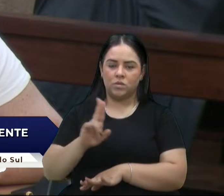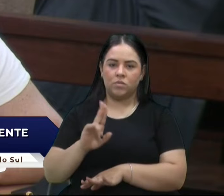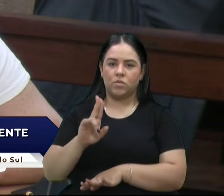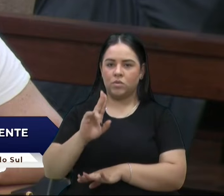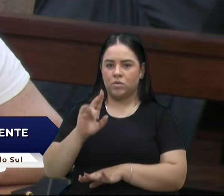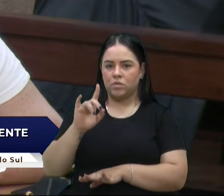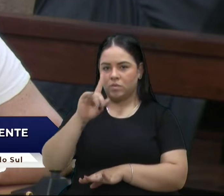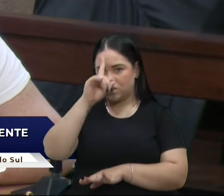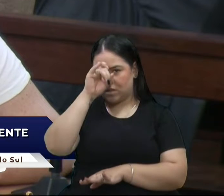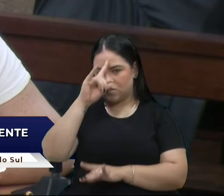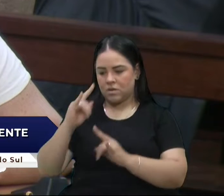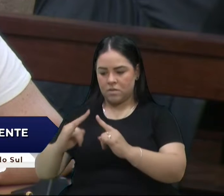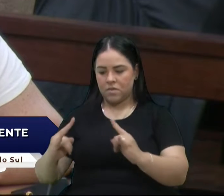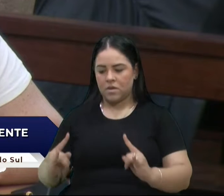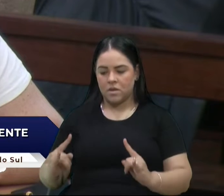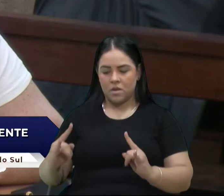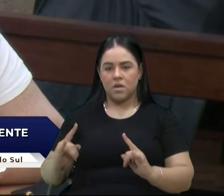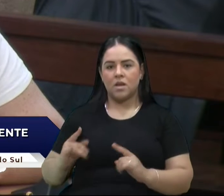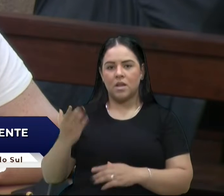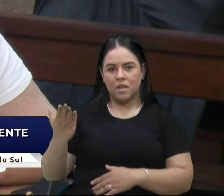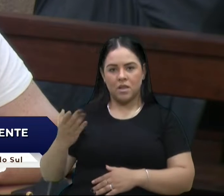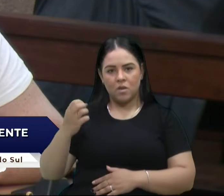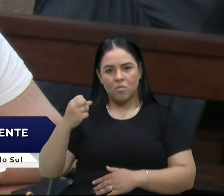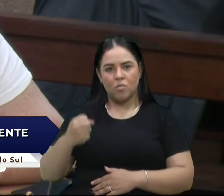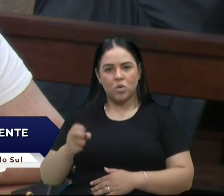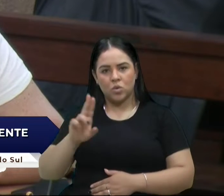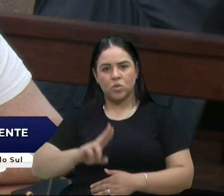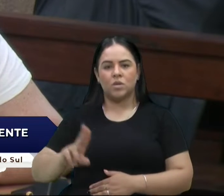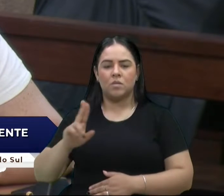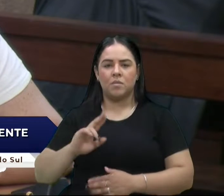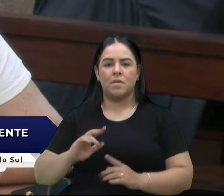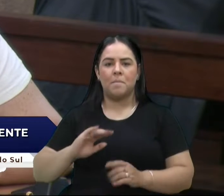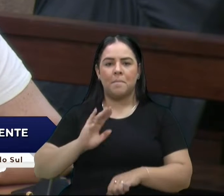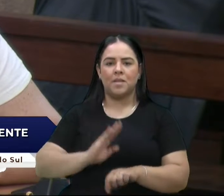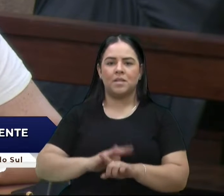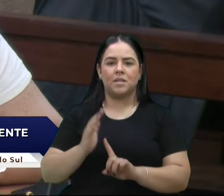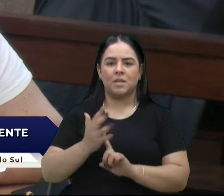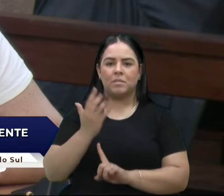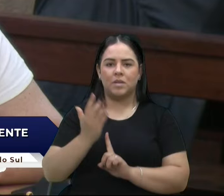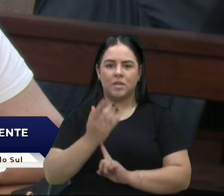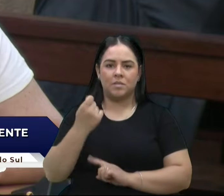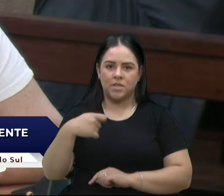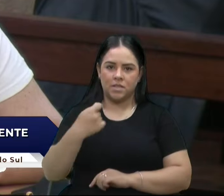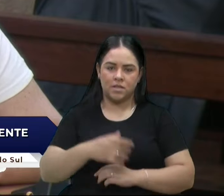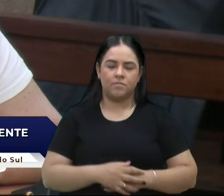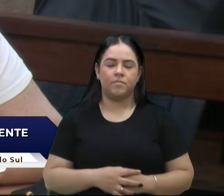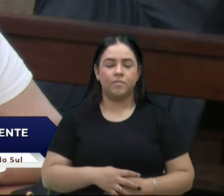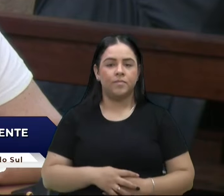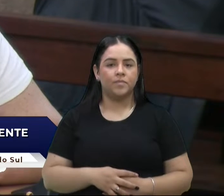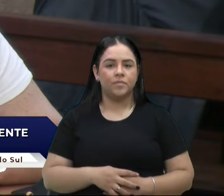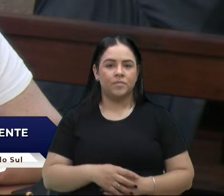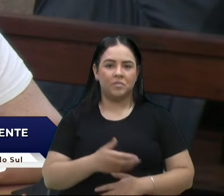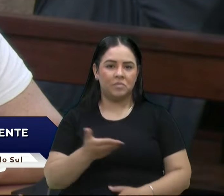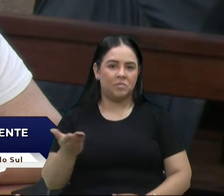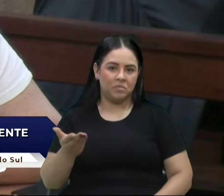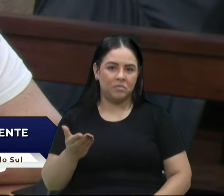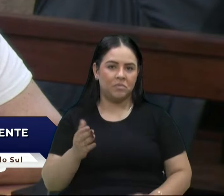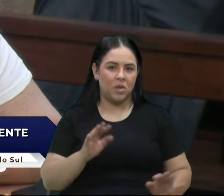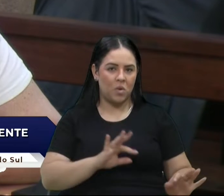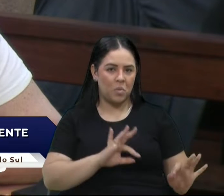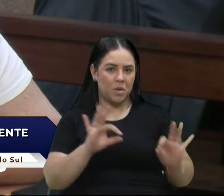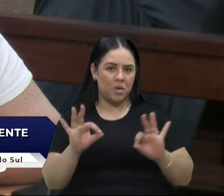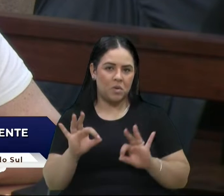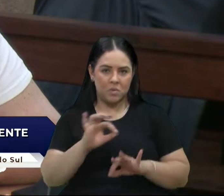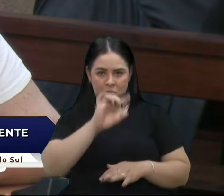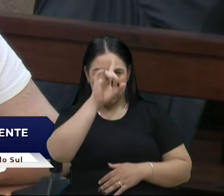de campanha, que poderão ser utilizados para outras demandas que forem necessárias. Vocês devem ter acompanhado, o